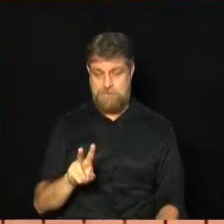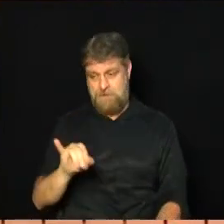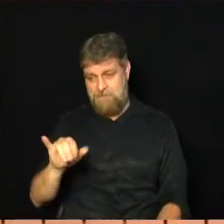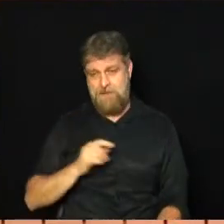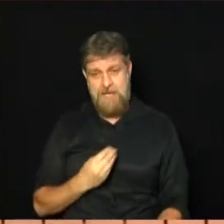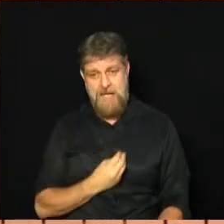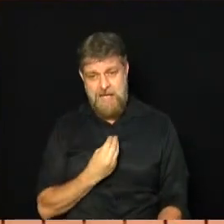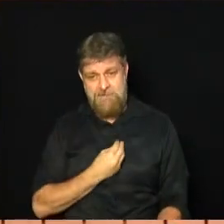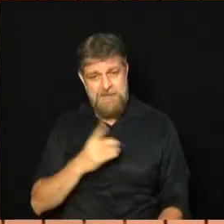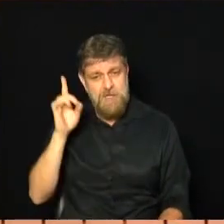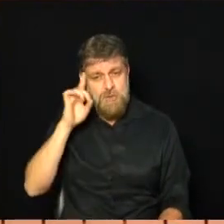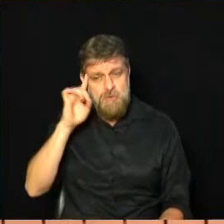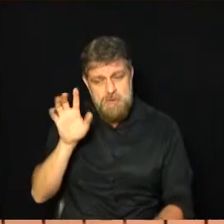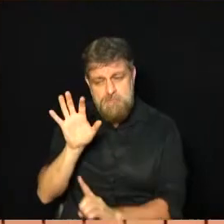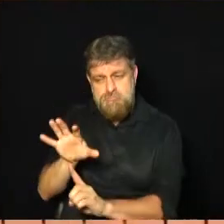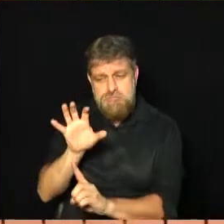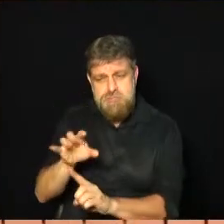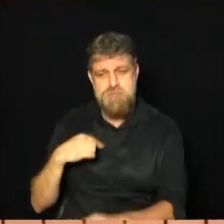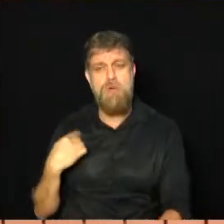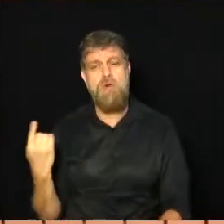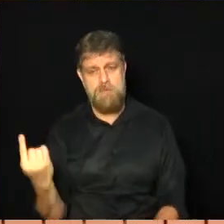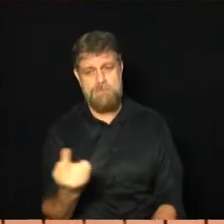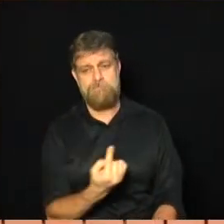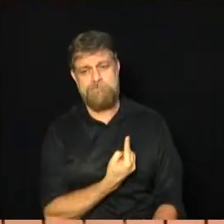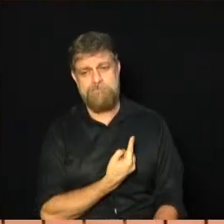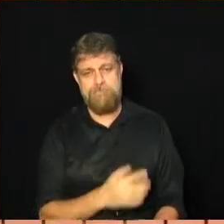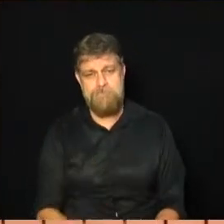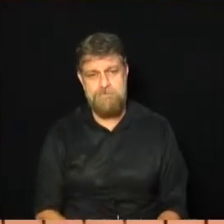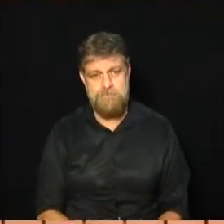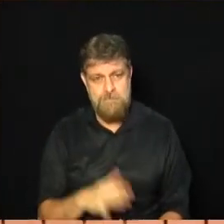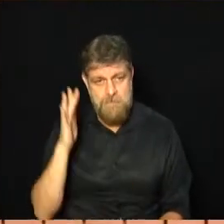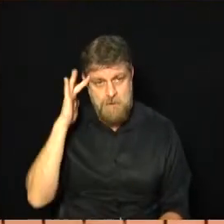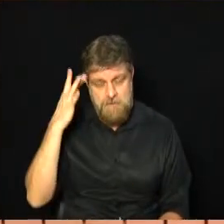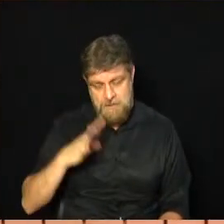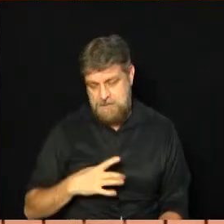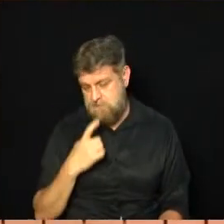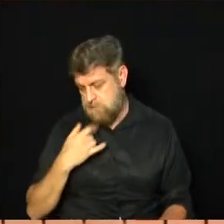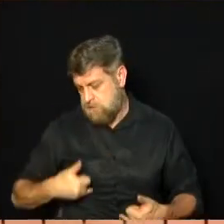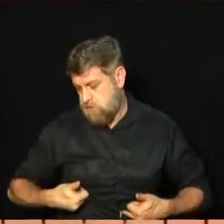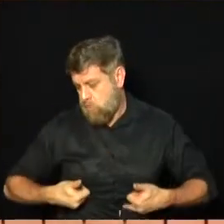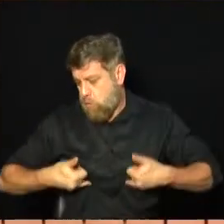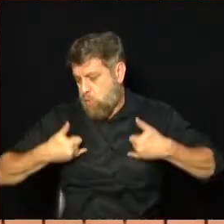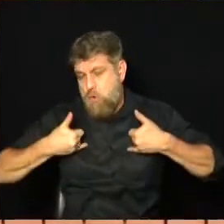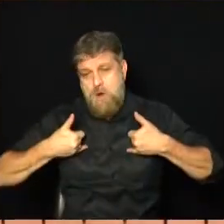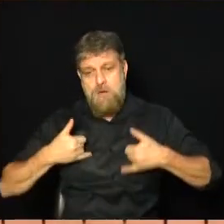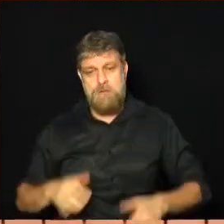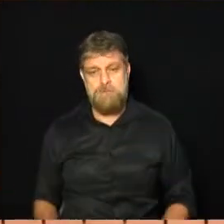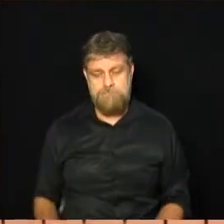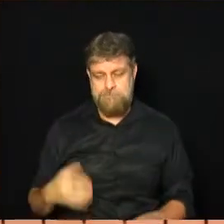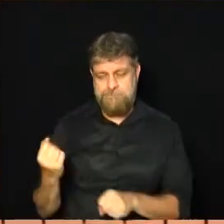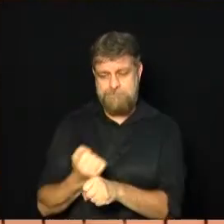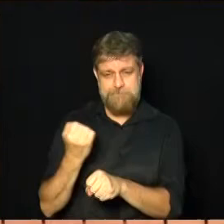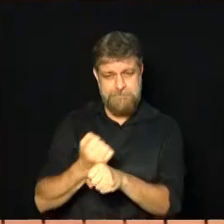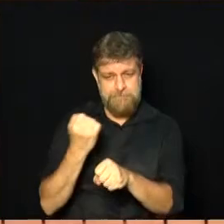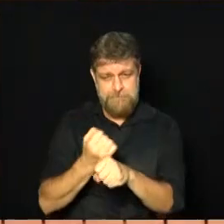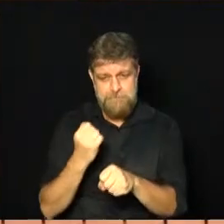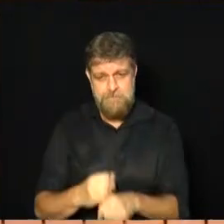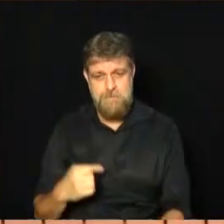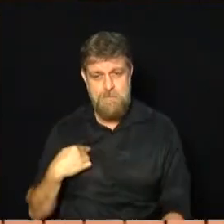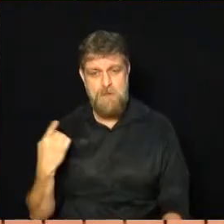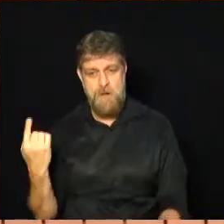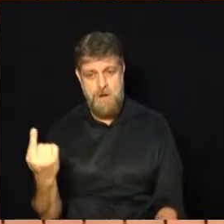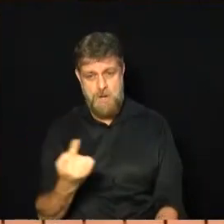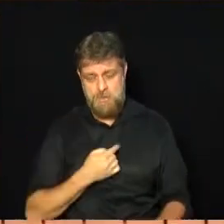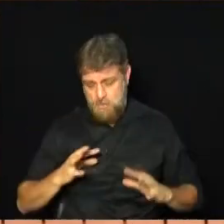vida cotidiana de cada um de nós. Então, acho que Campinas tem que ficar orgulhosa, é uma obra ao qual nós